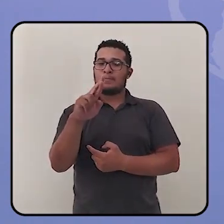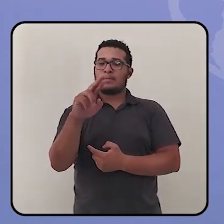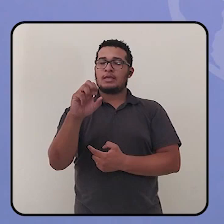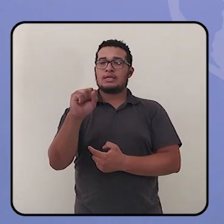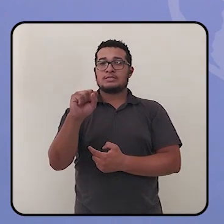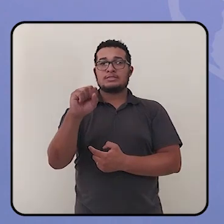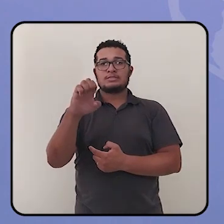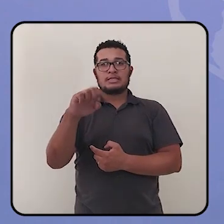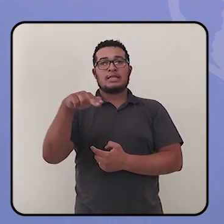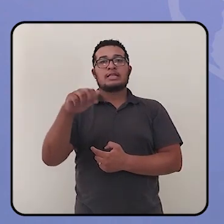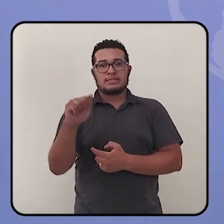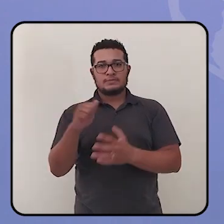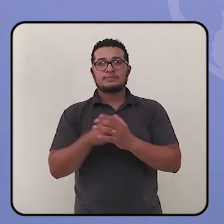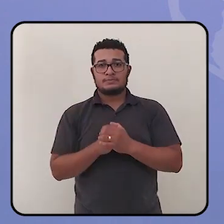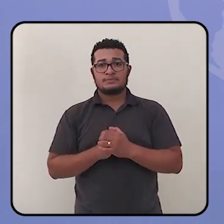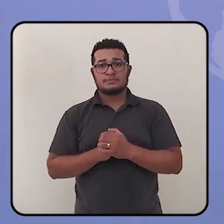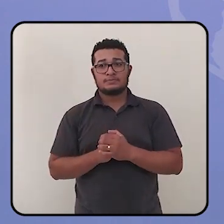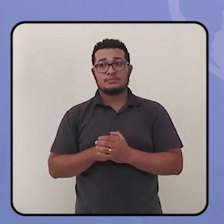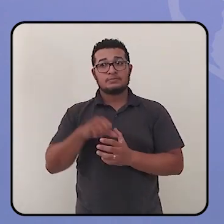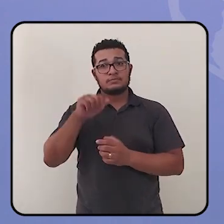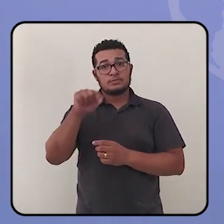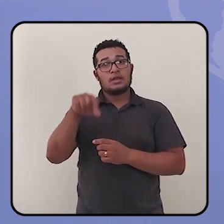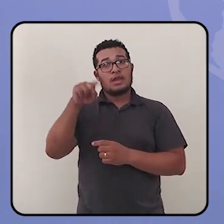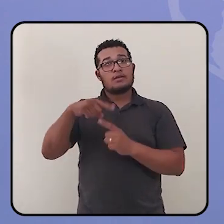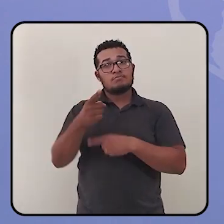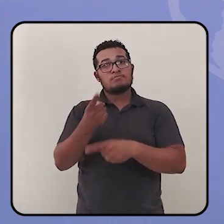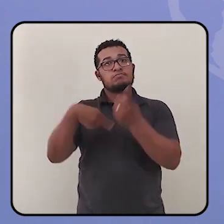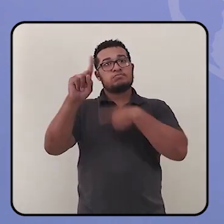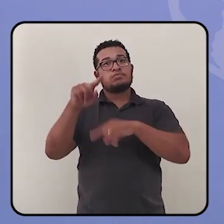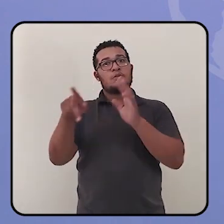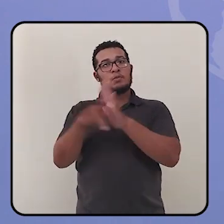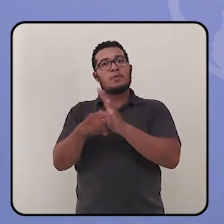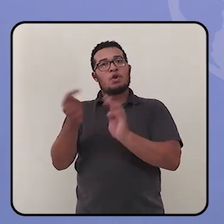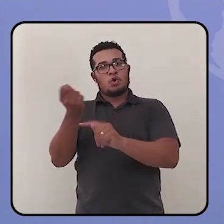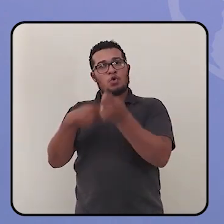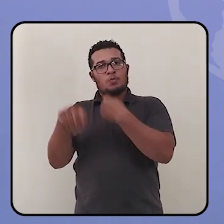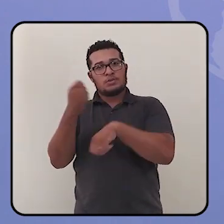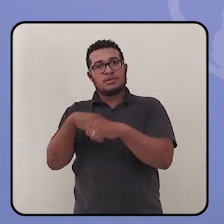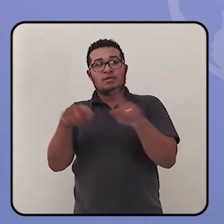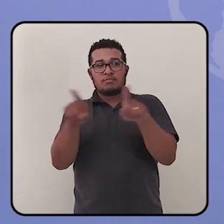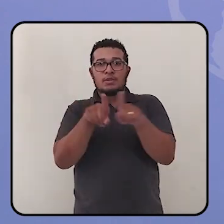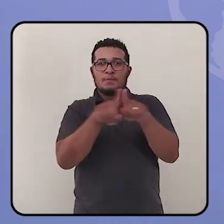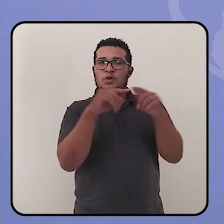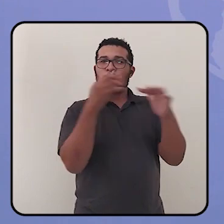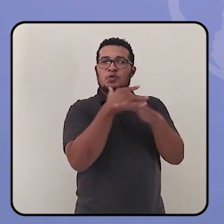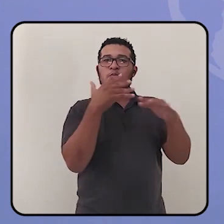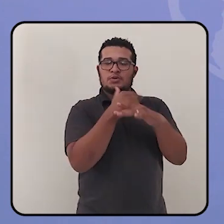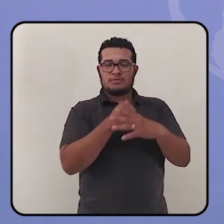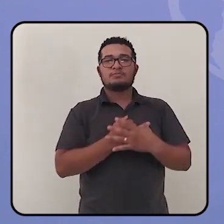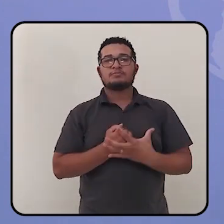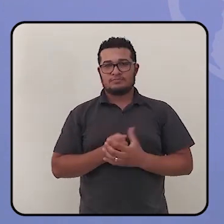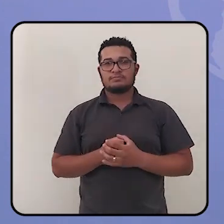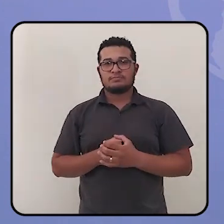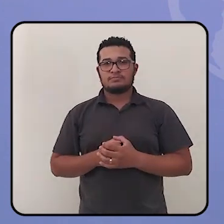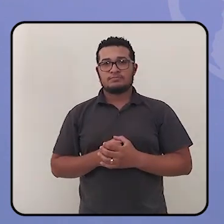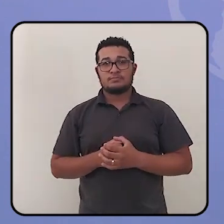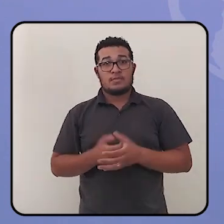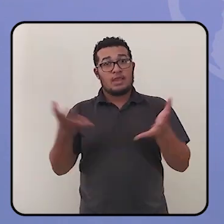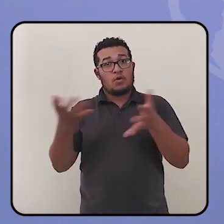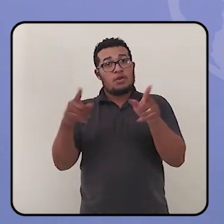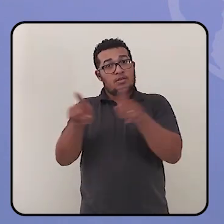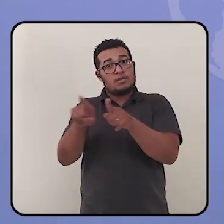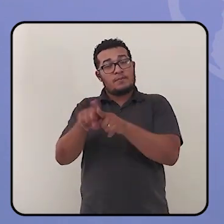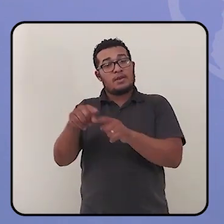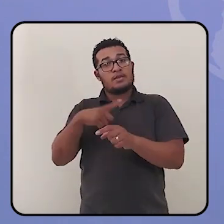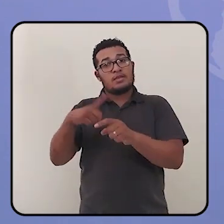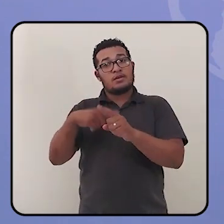e o mecenato então este foi o renascimento comercial e o renascimento urbano temos